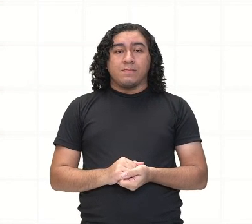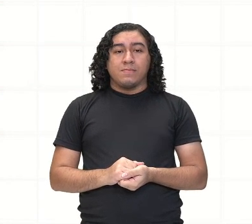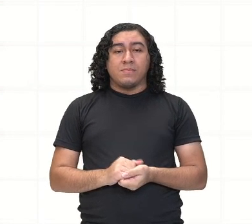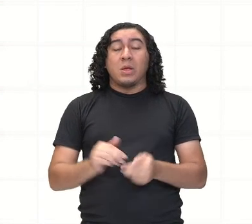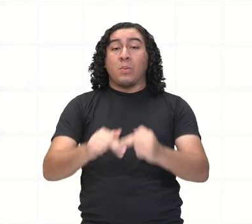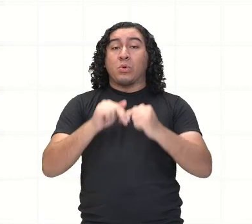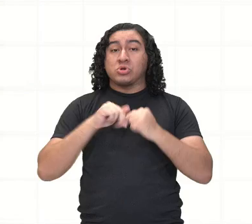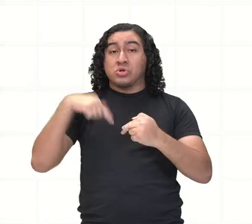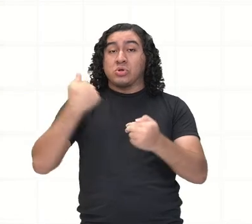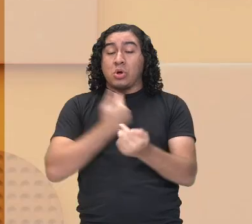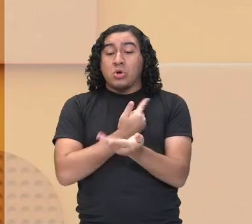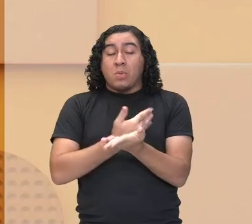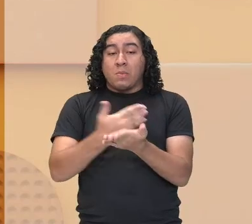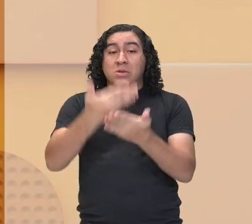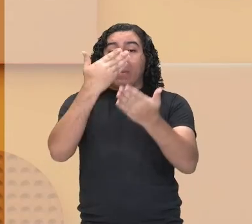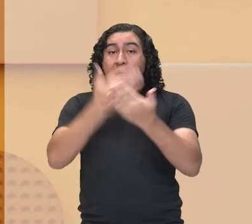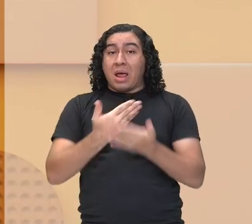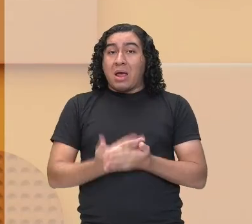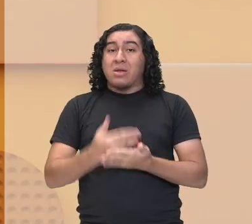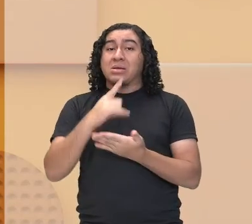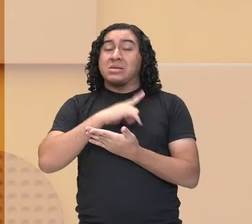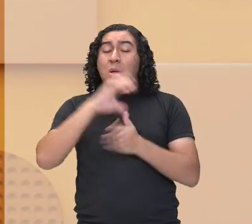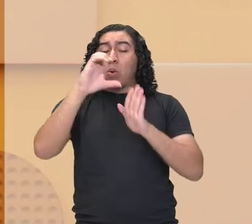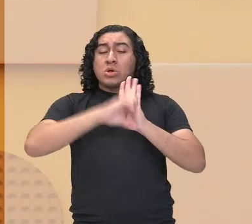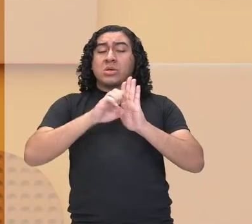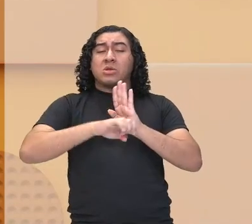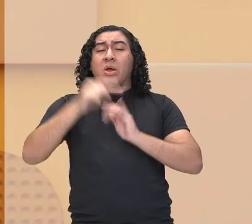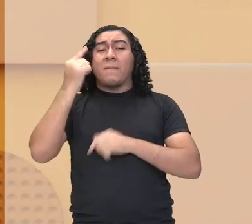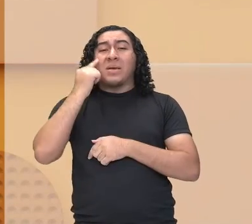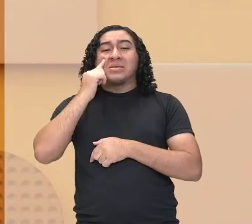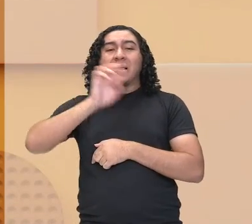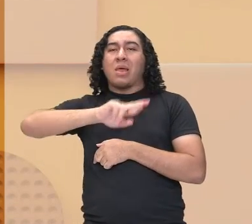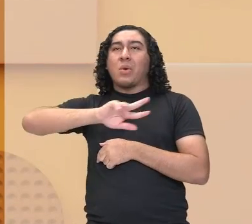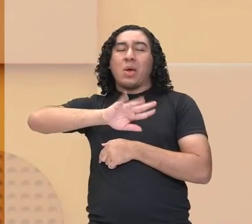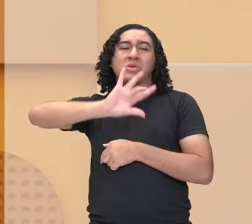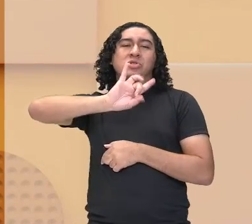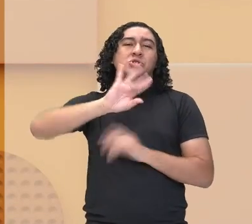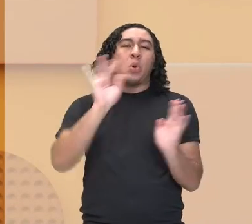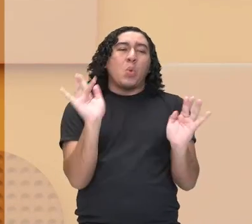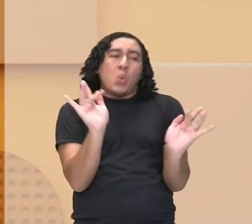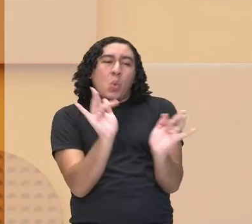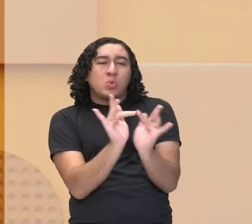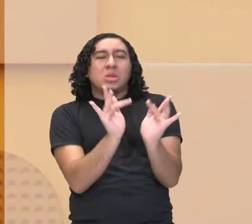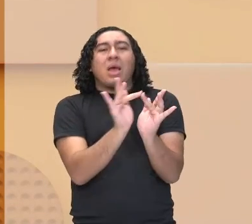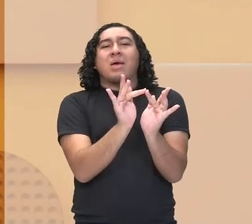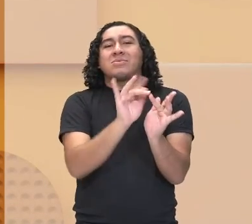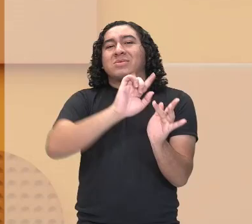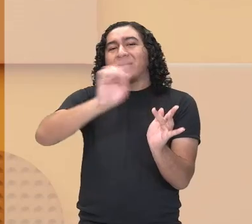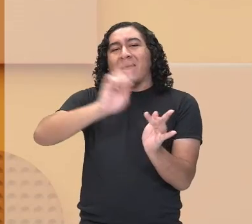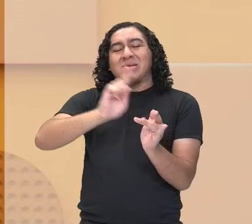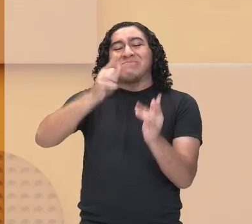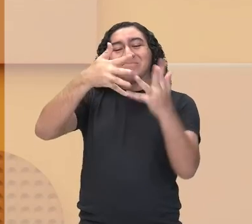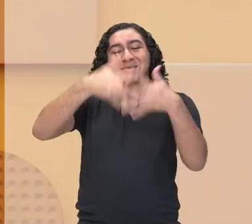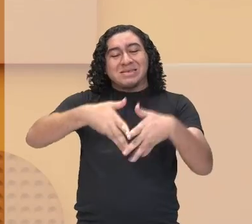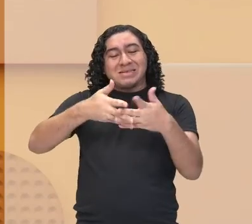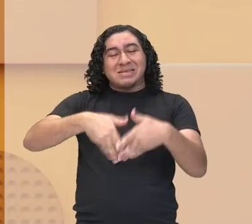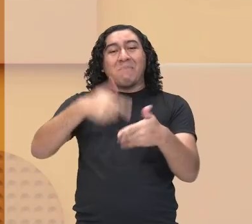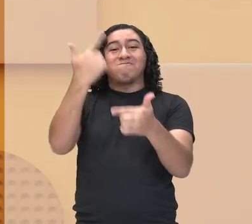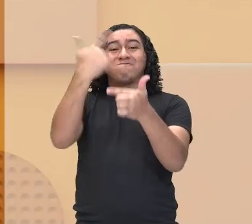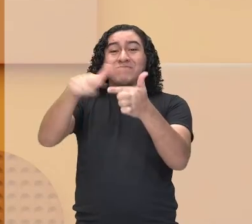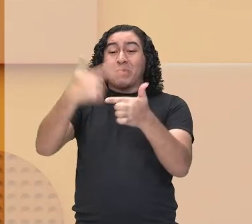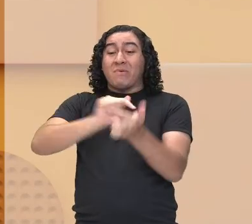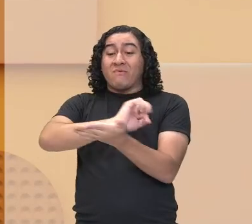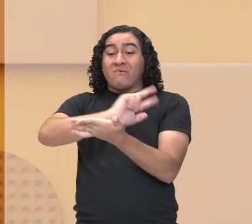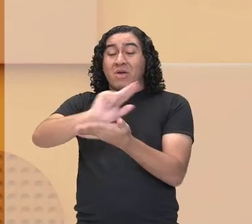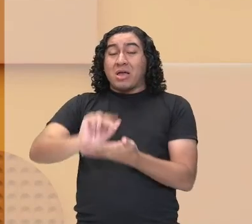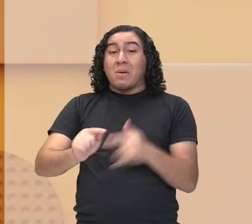nossa aula trazendo esse conceito de que não se tratou de um encontro, mas de um desencontro de culturas, já que houve